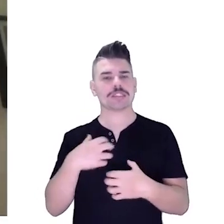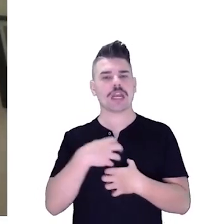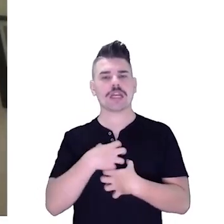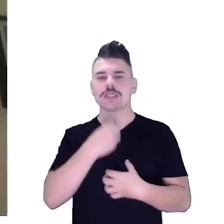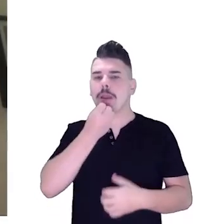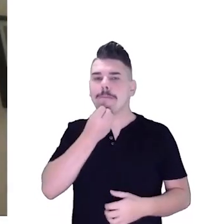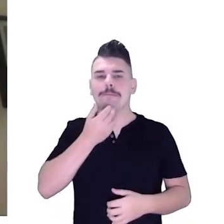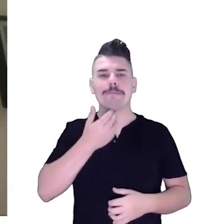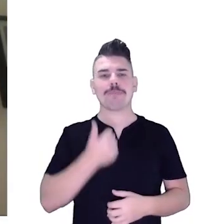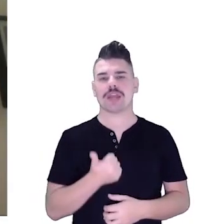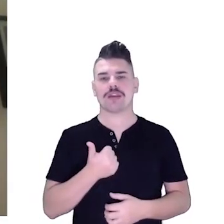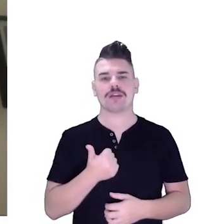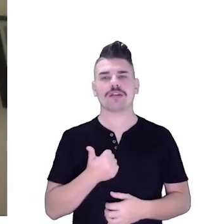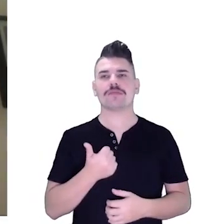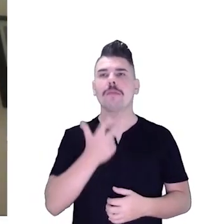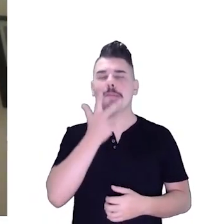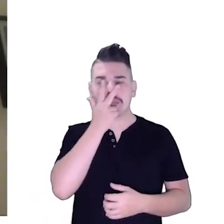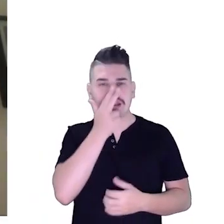bem, né,